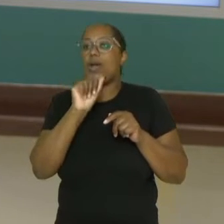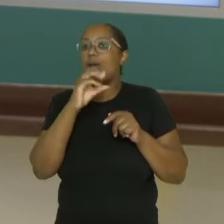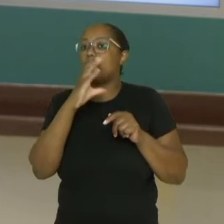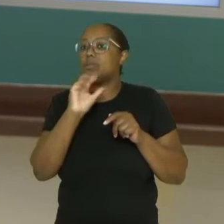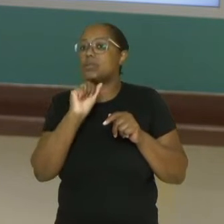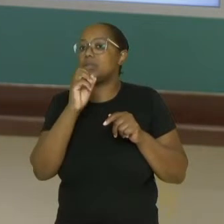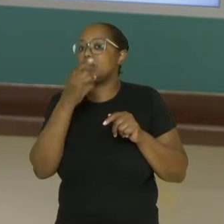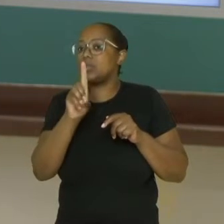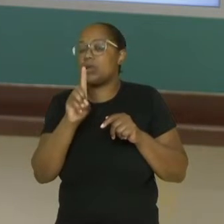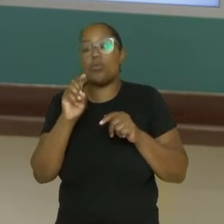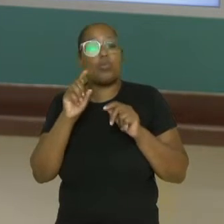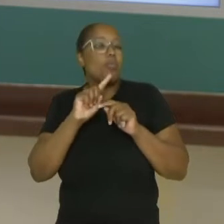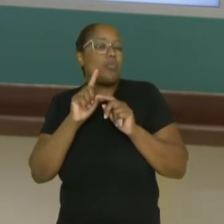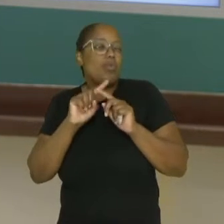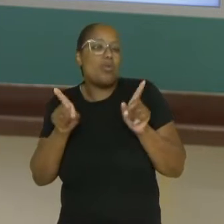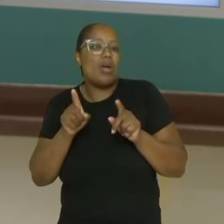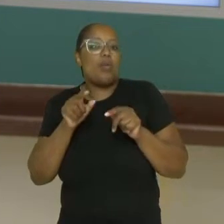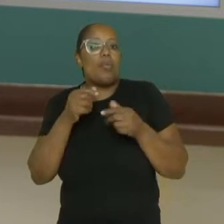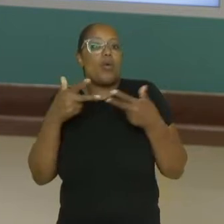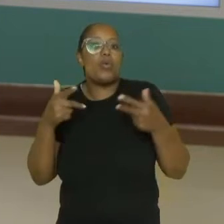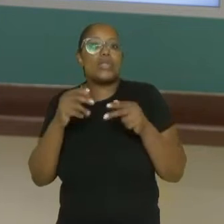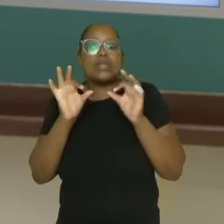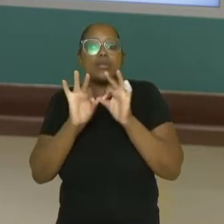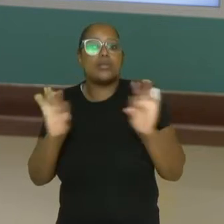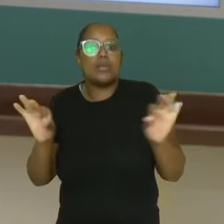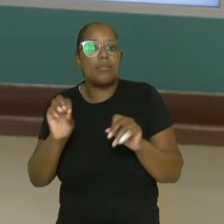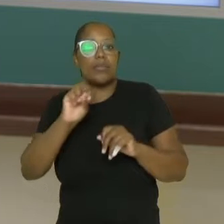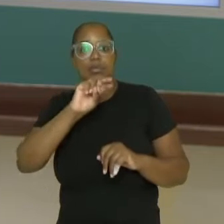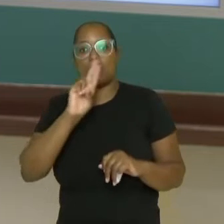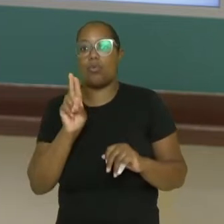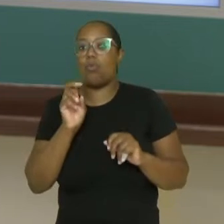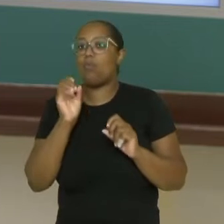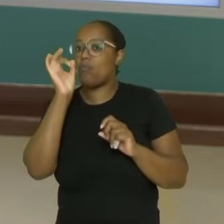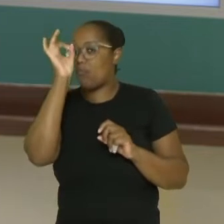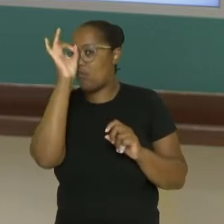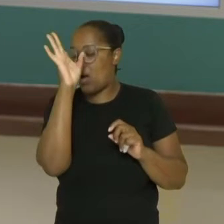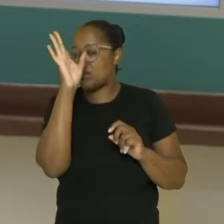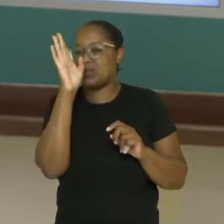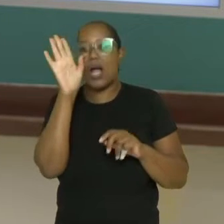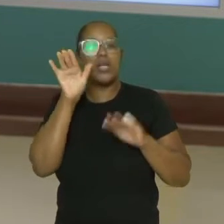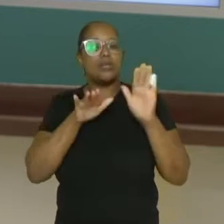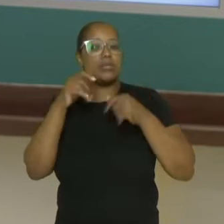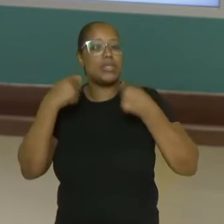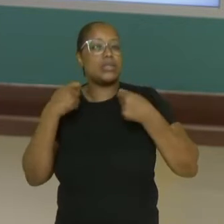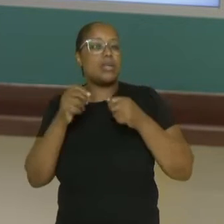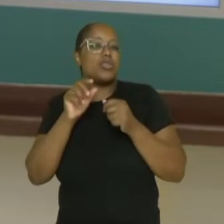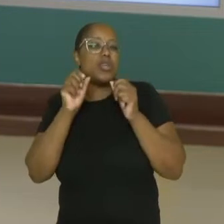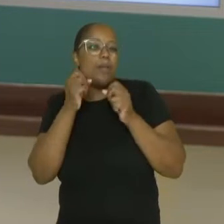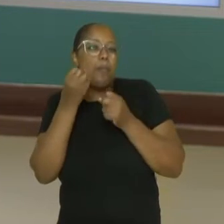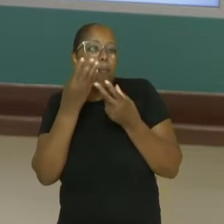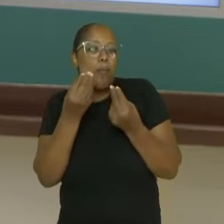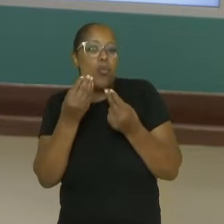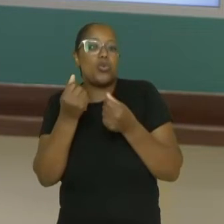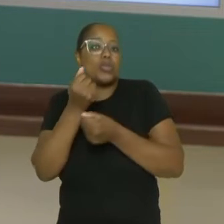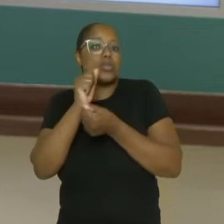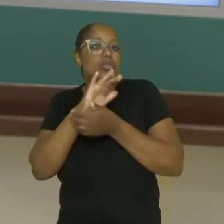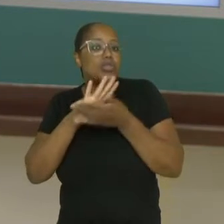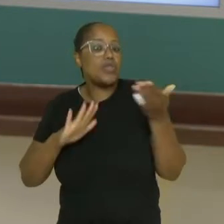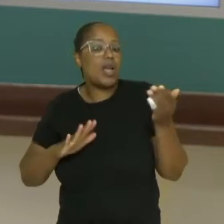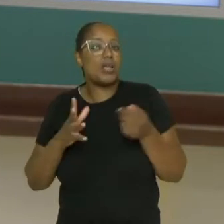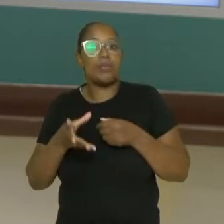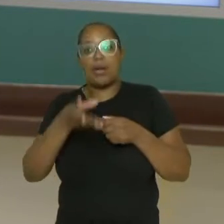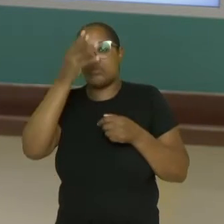começando, na primeira, segunda vez, talvez, né, precise de vários exercícios para você entender melhor, certo?